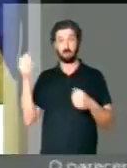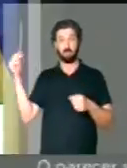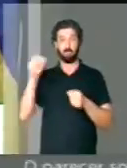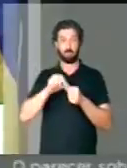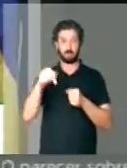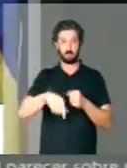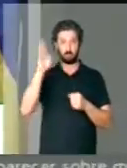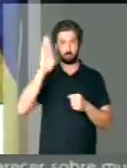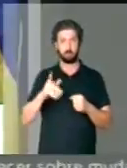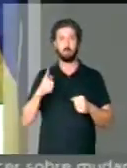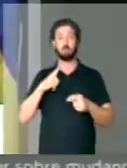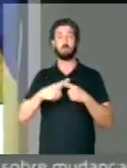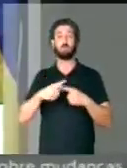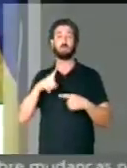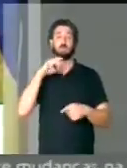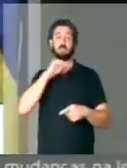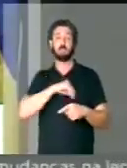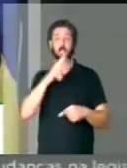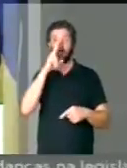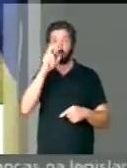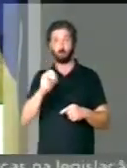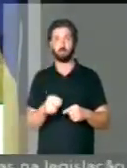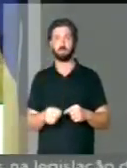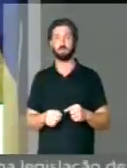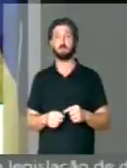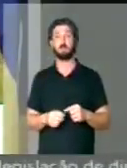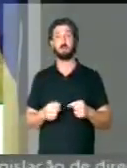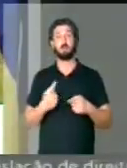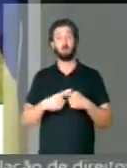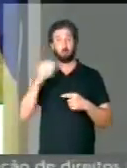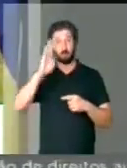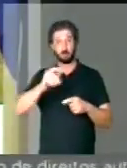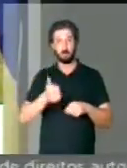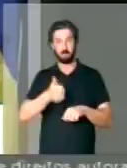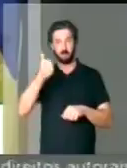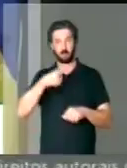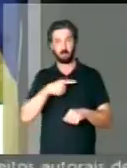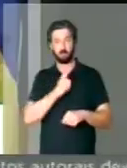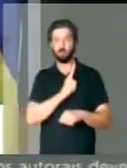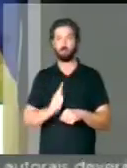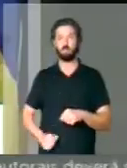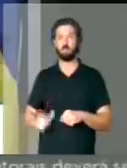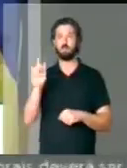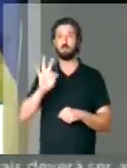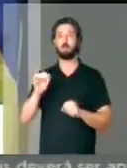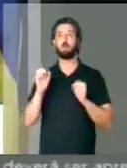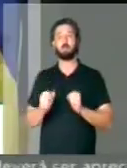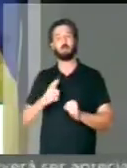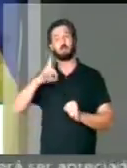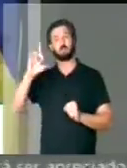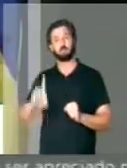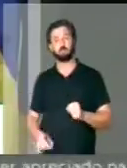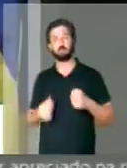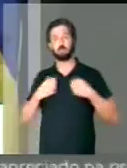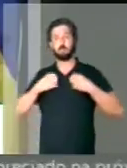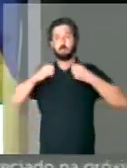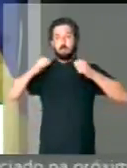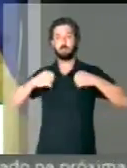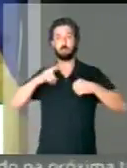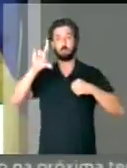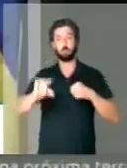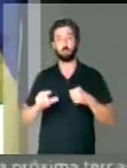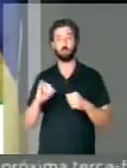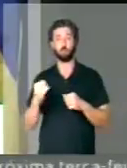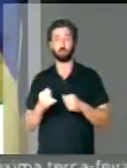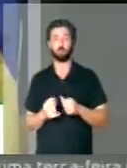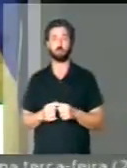Brasil porque recebia uma remuneração muito alta. Como a imagem do Brasil está melhorando, o governo federal pode se dar o direito de reduzir a taxa básica